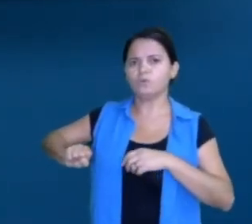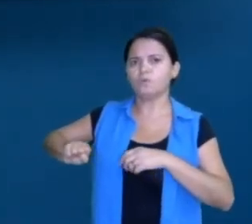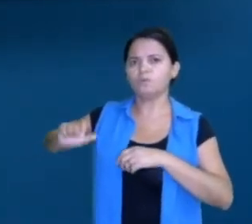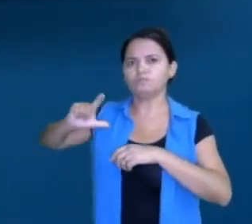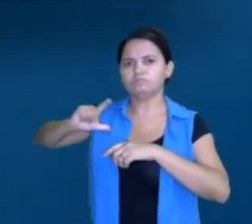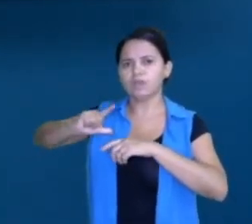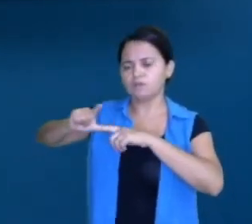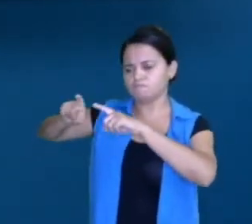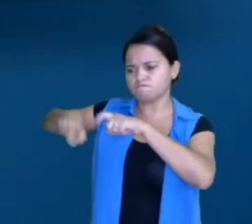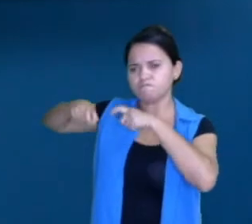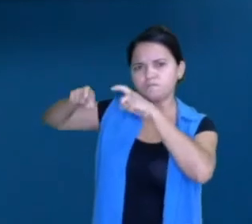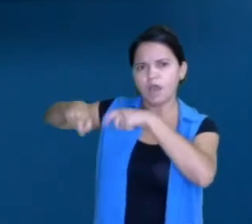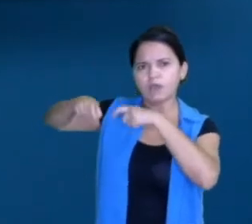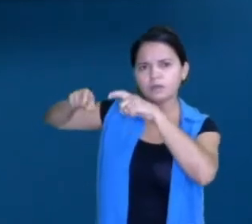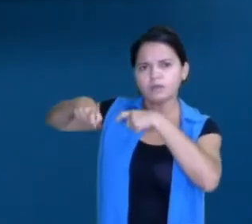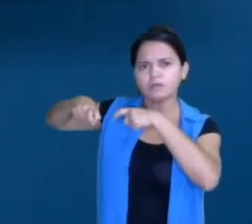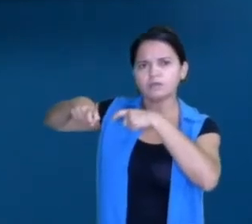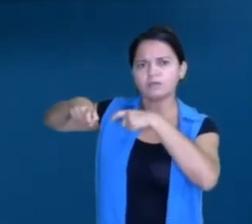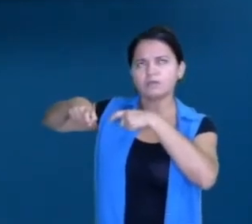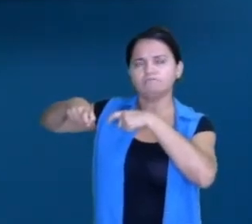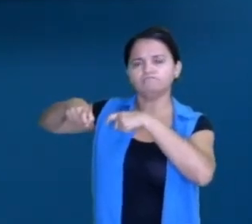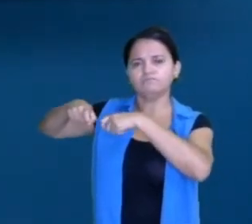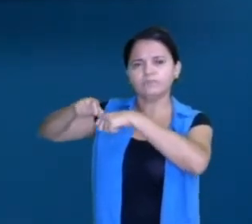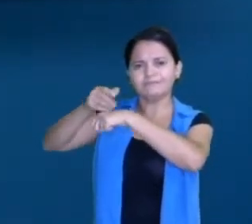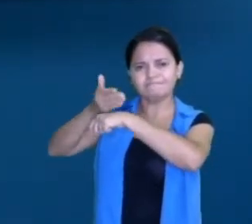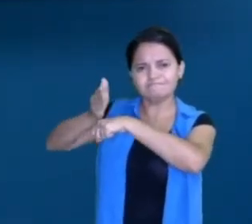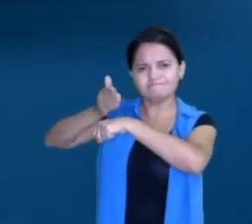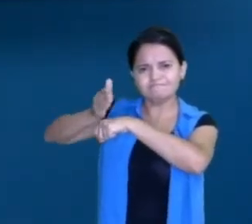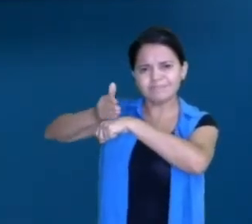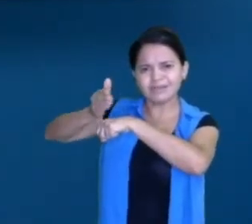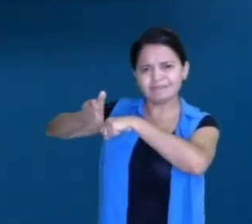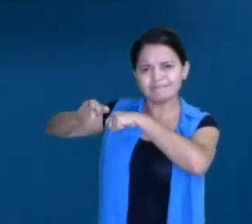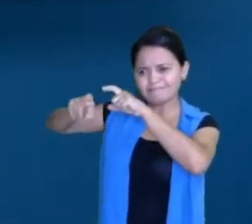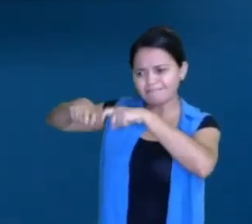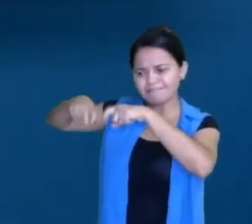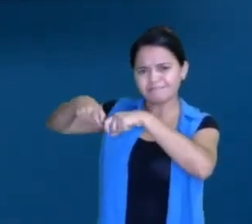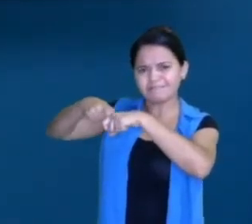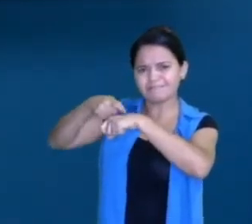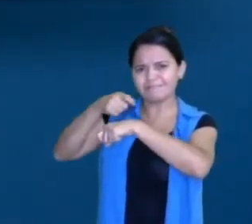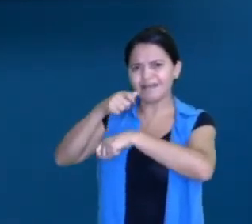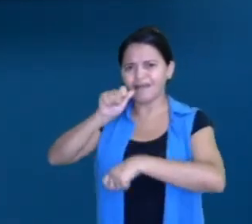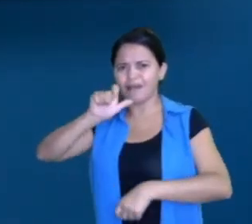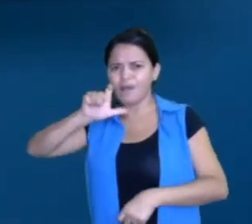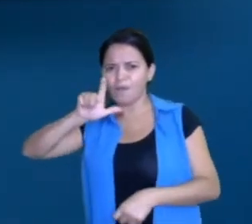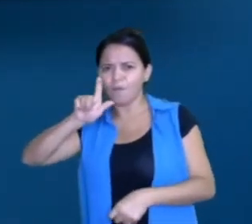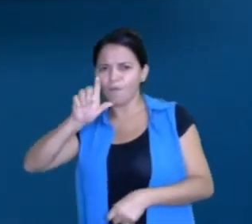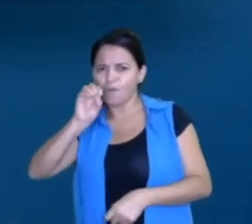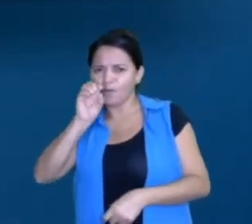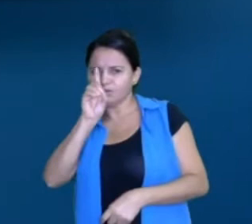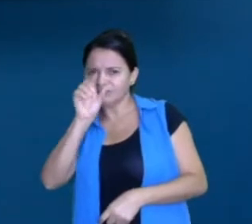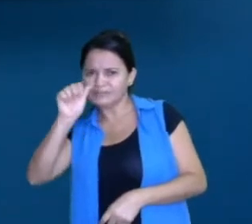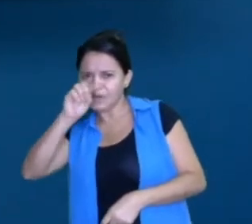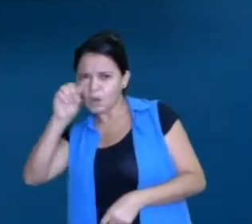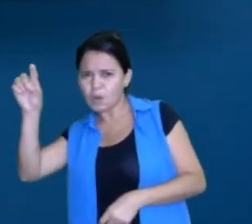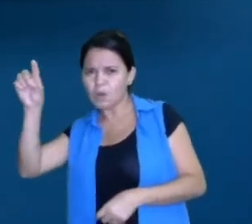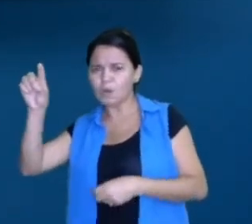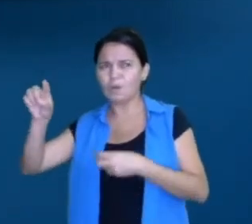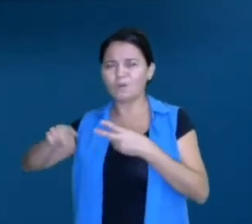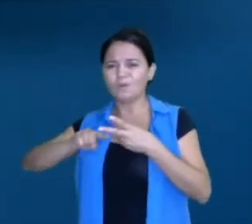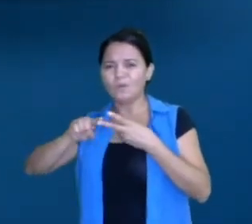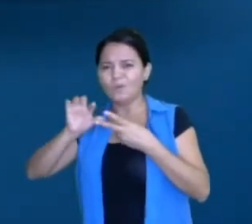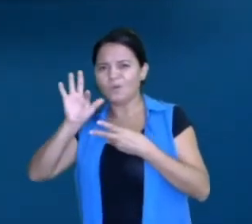nós temos a plantação de algodão, né, e plantação de fumo. Na região sul